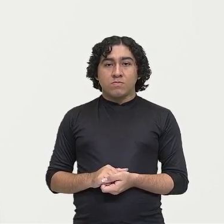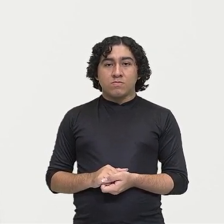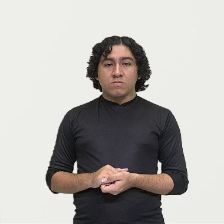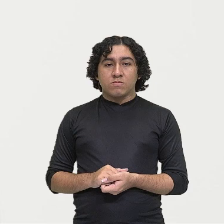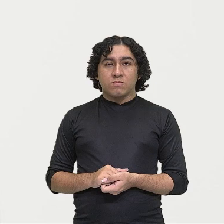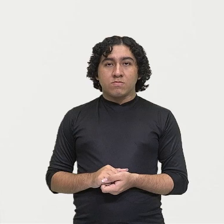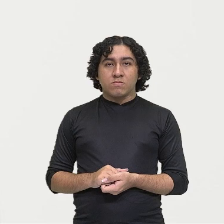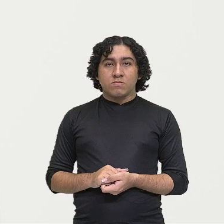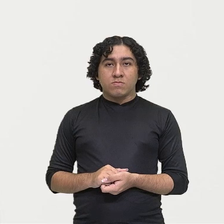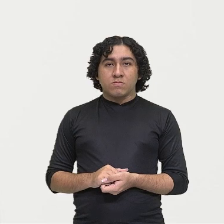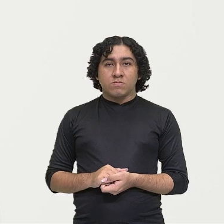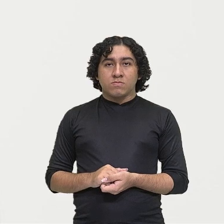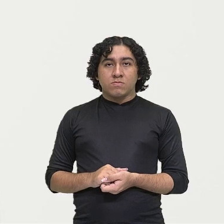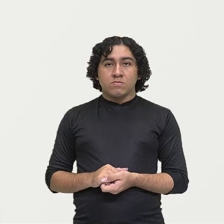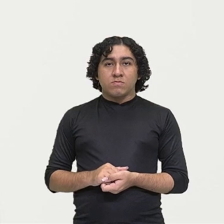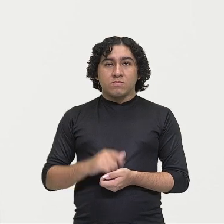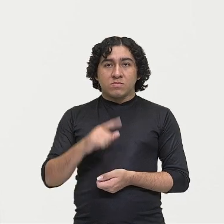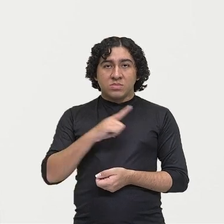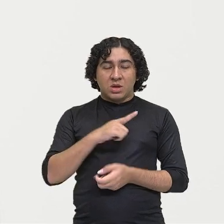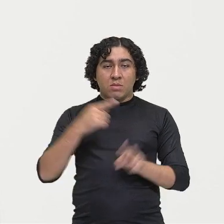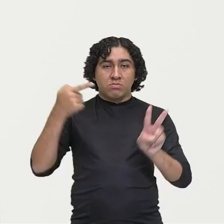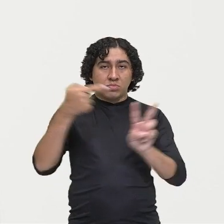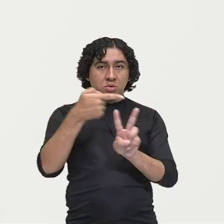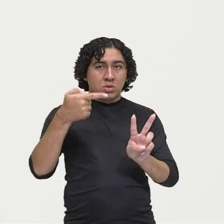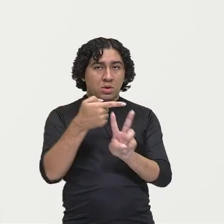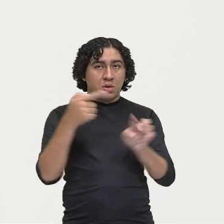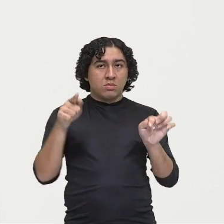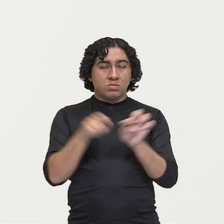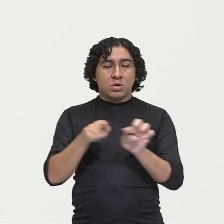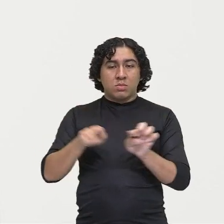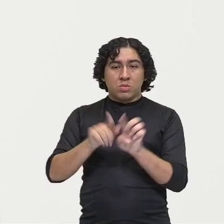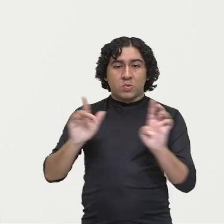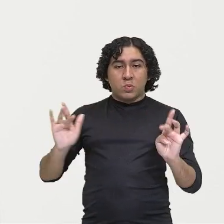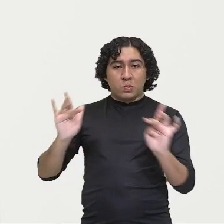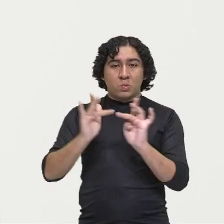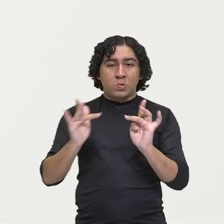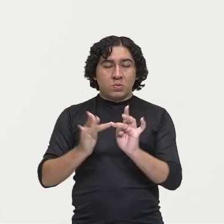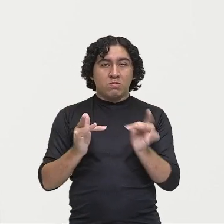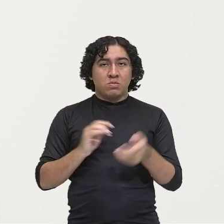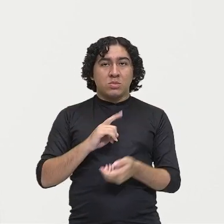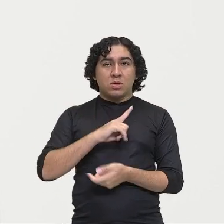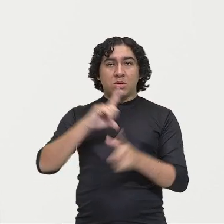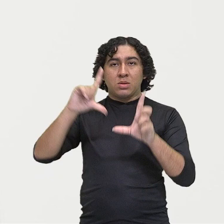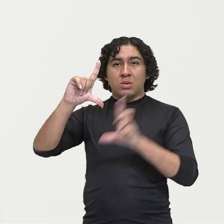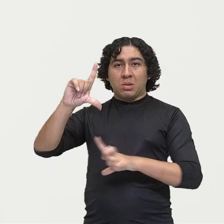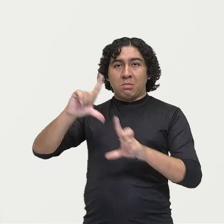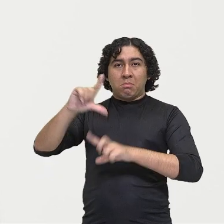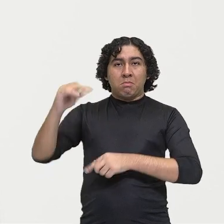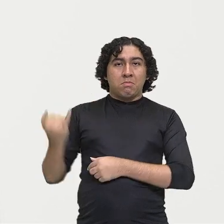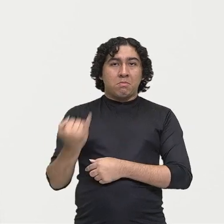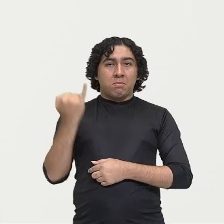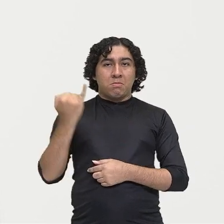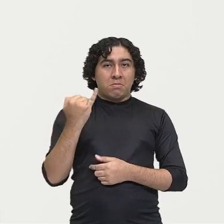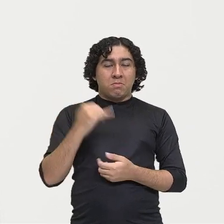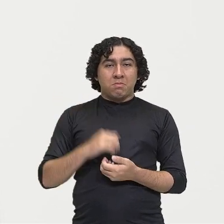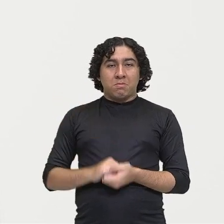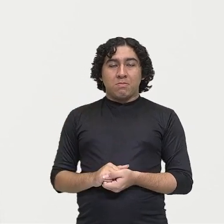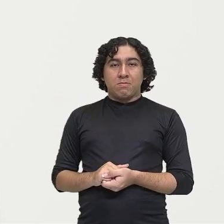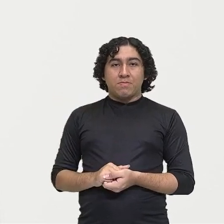elas são atrativas. Aí eu tenho as letras muito importantes, se caso